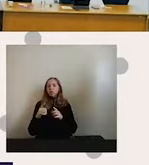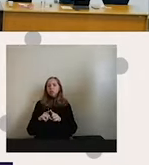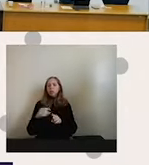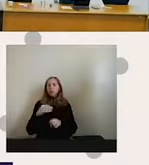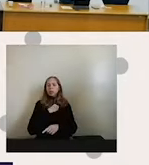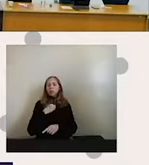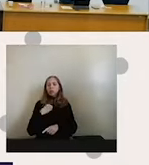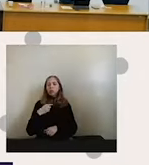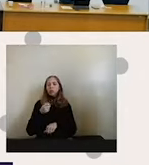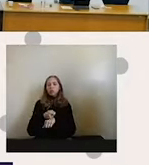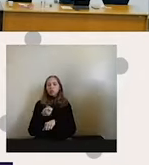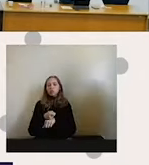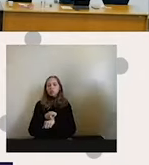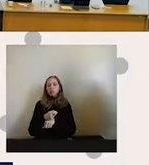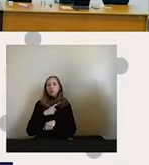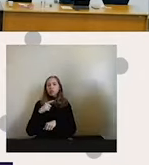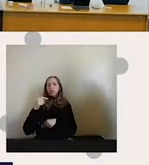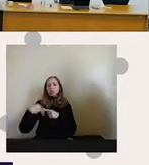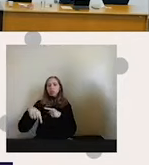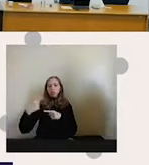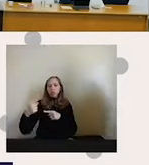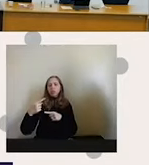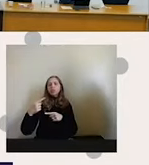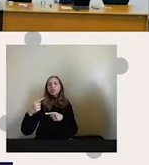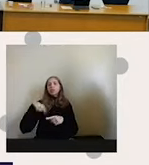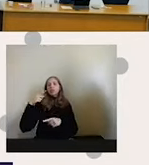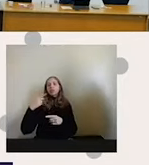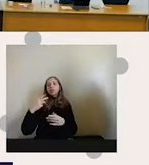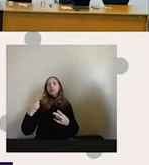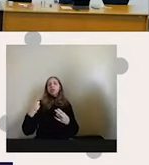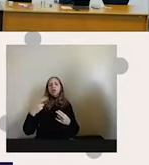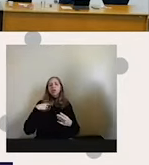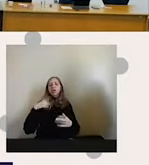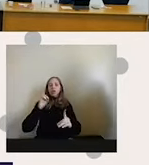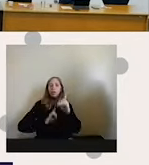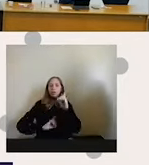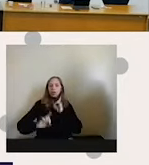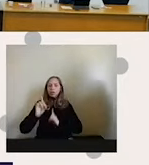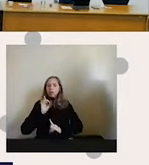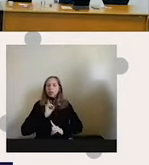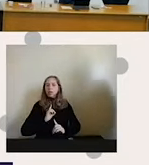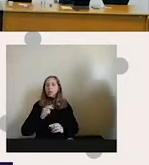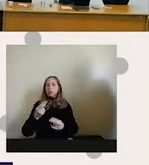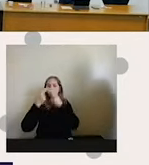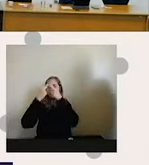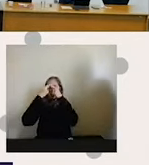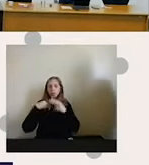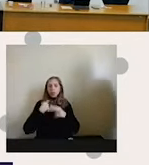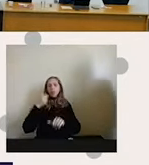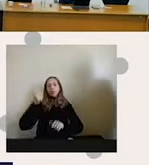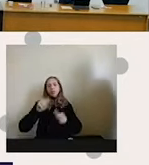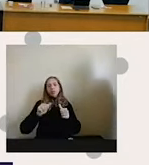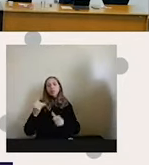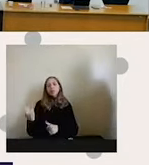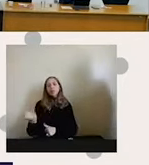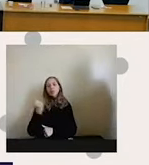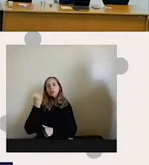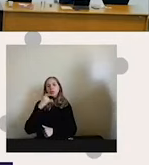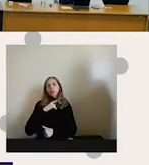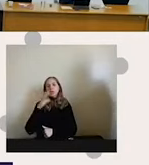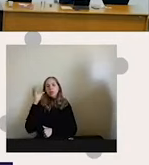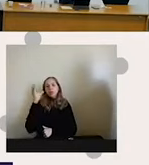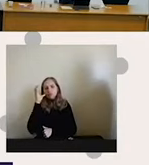transtorno de estresse pós-trauma e o estado depressivo moderado, né? E a nossa avaliação foi importante numa escuta ativa